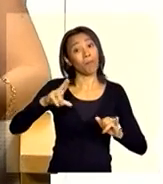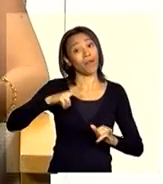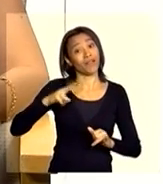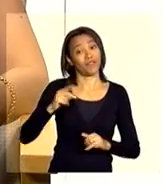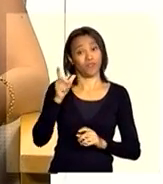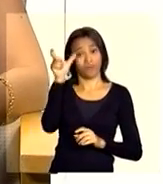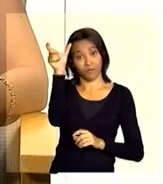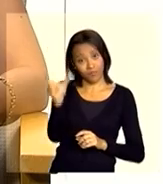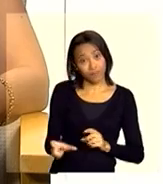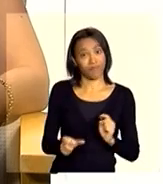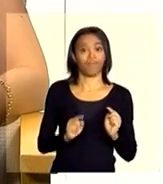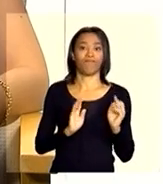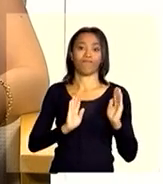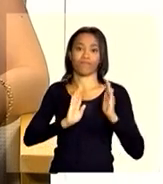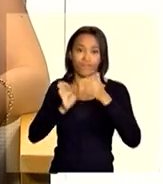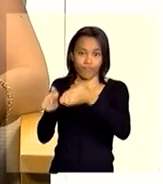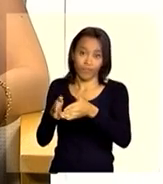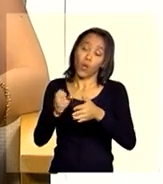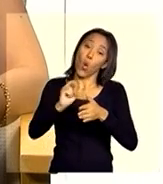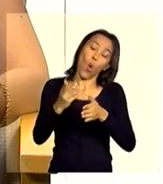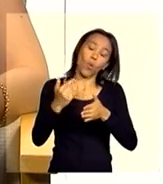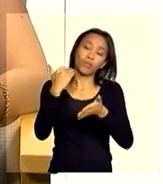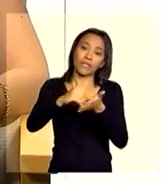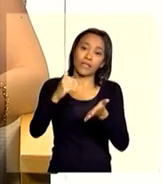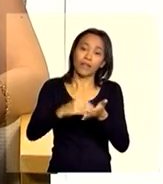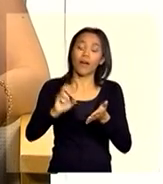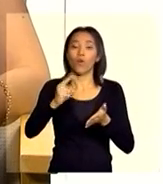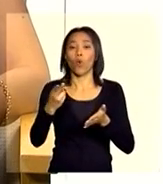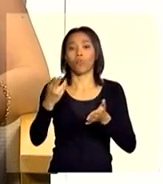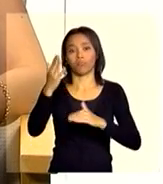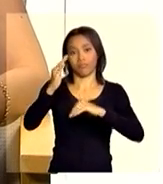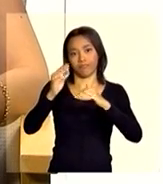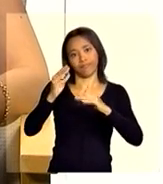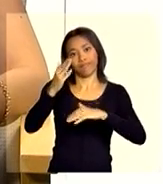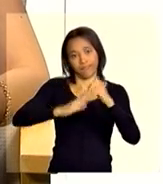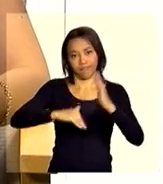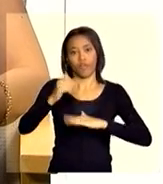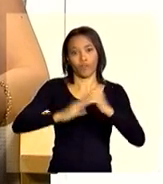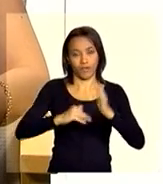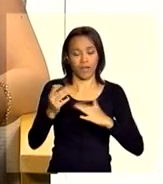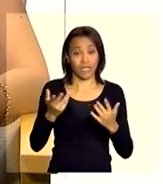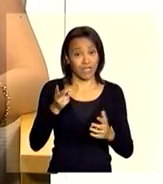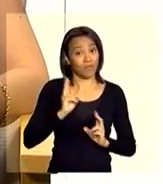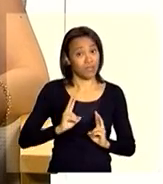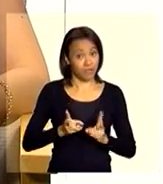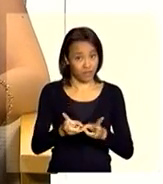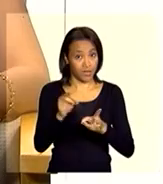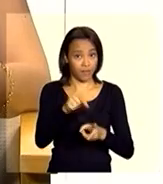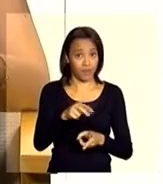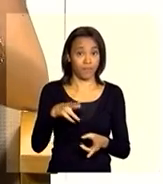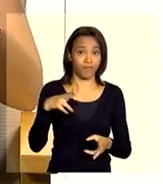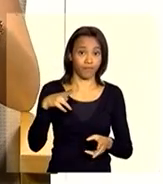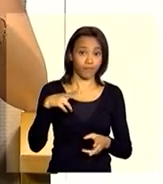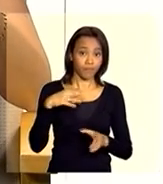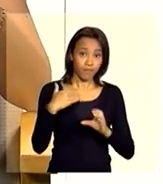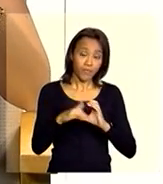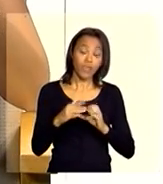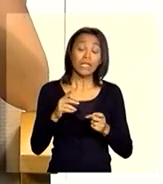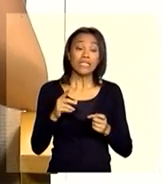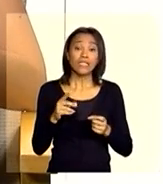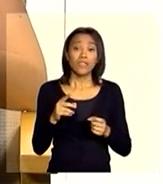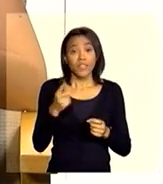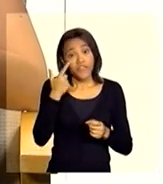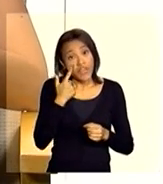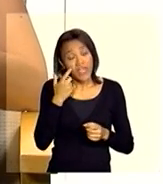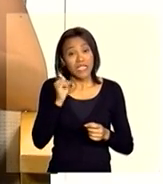precisamos enviar pros secretários ou para algum técnico então sempre o endereço de e-mail pessoal e verificar se